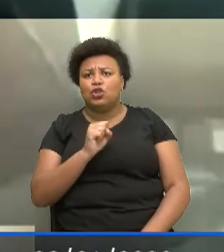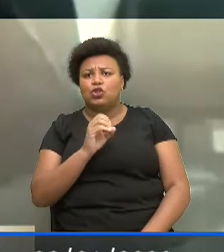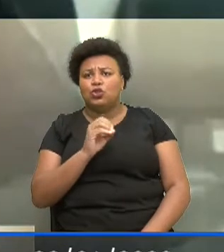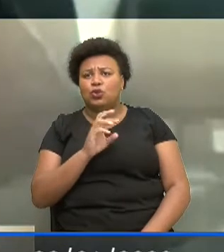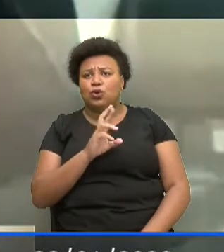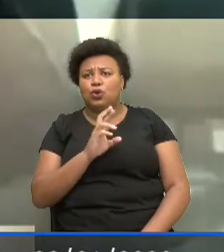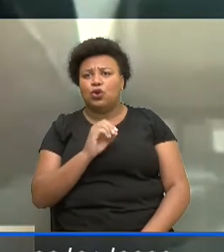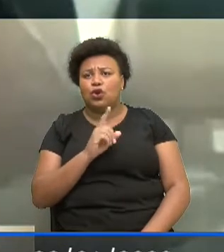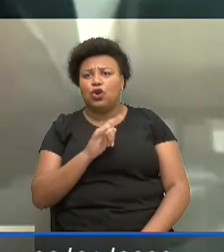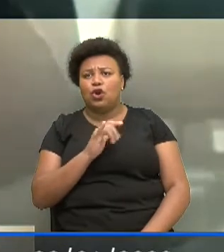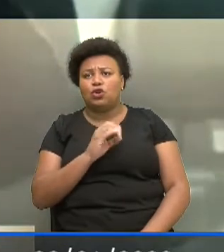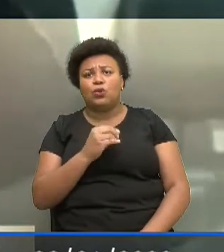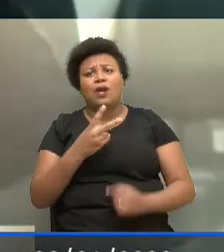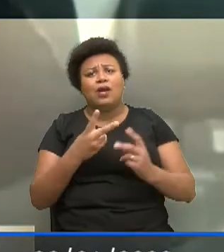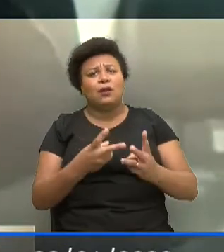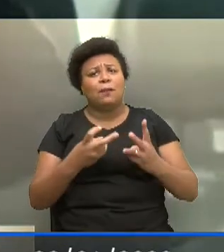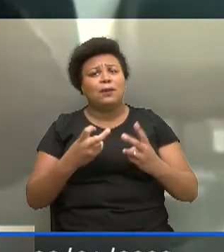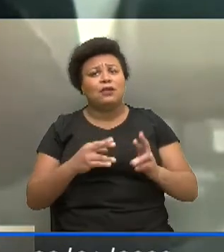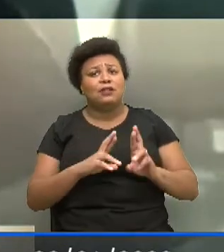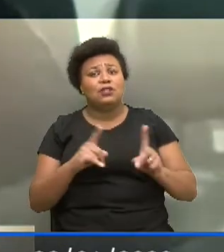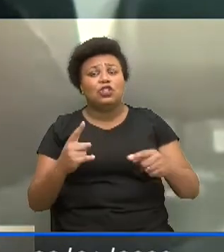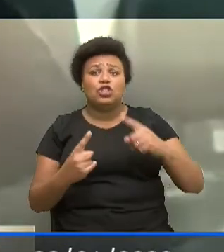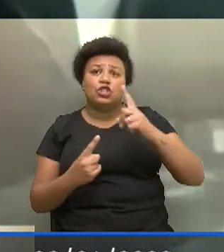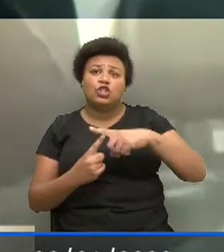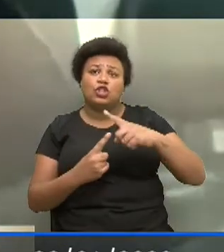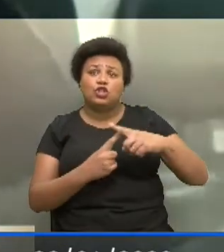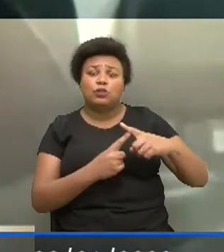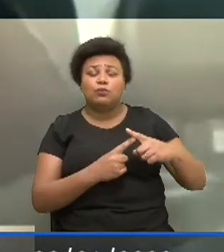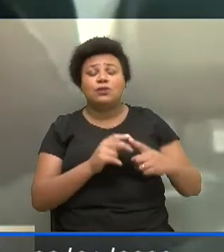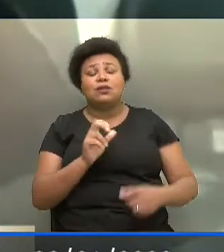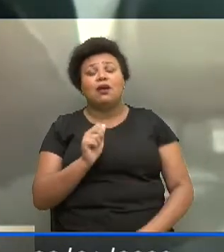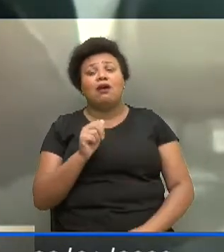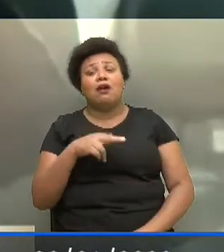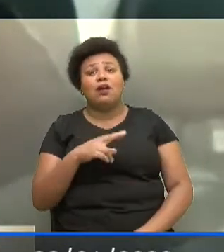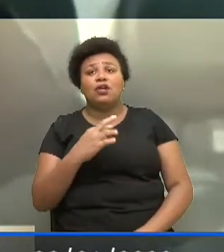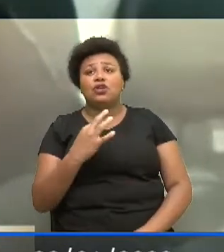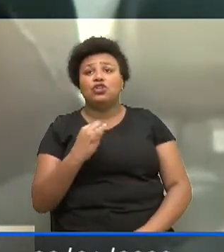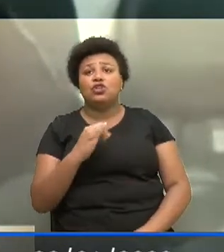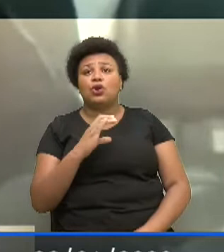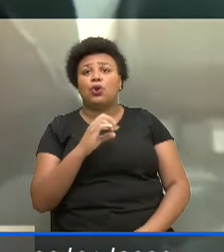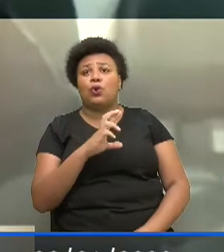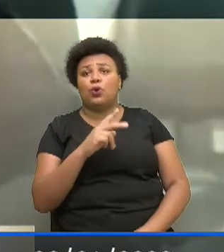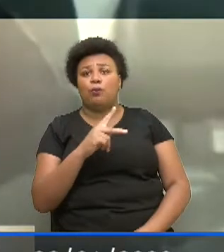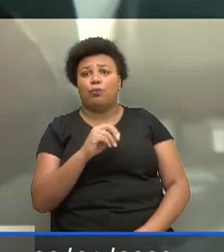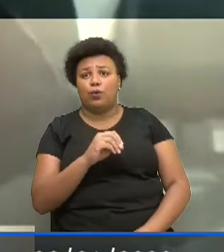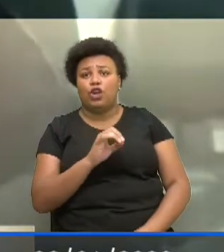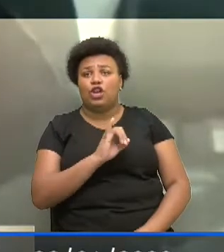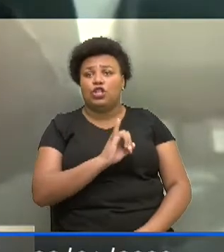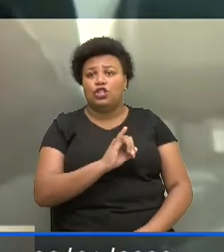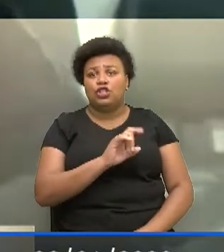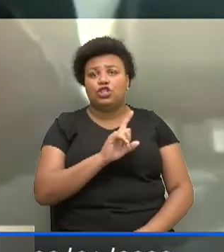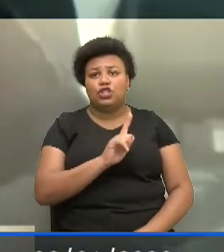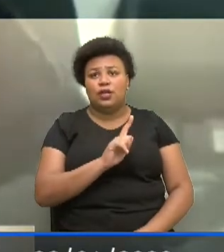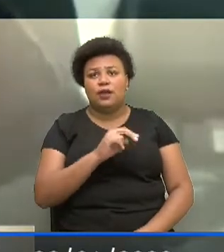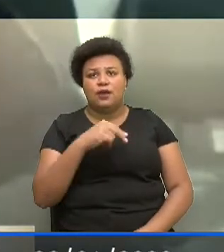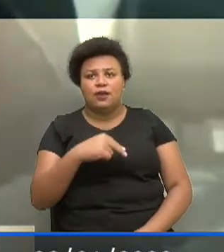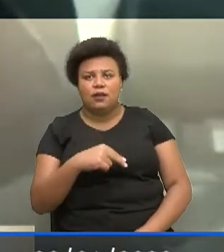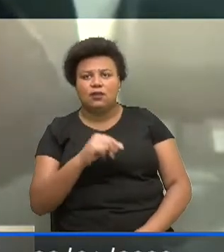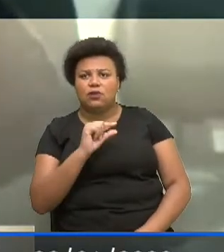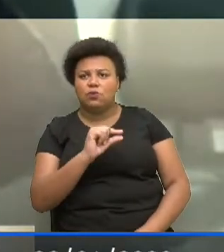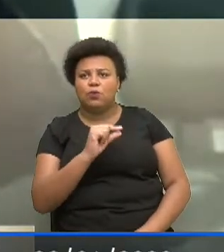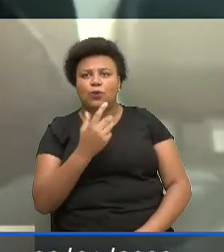identifica diferenças entre os diferentes anticorpos. O IgM, que é um anticorpo de infecção